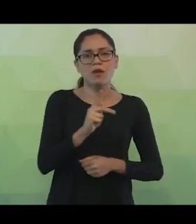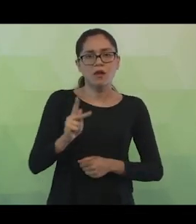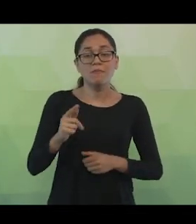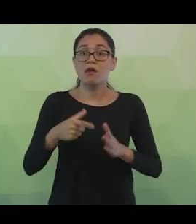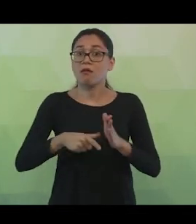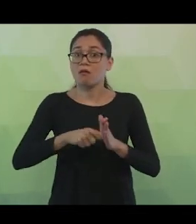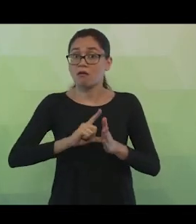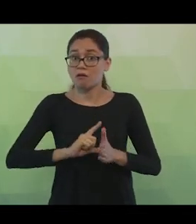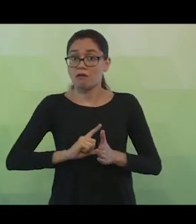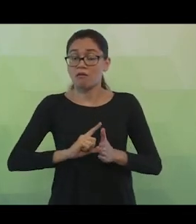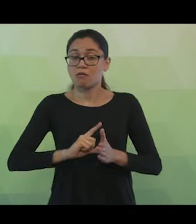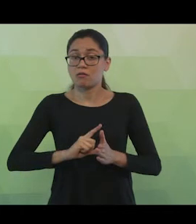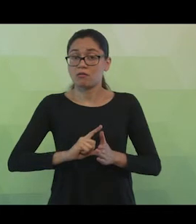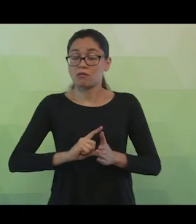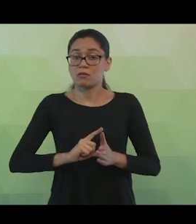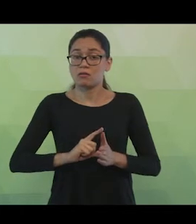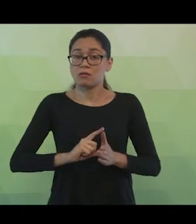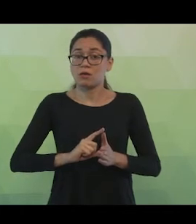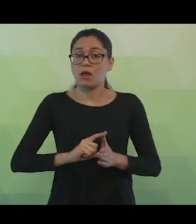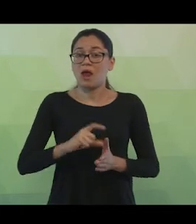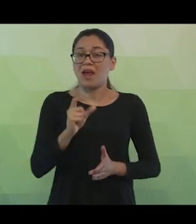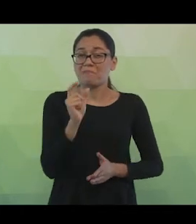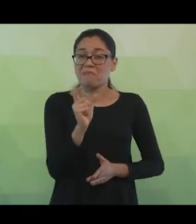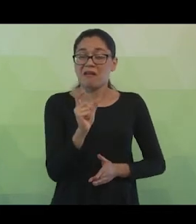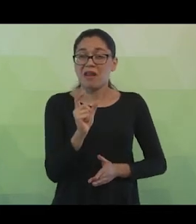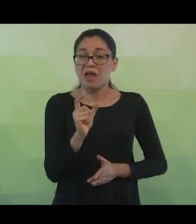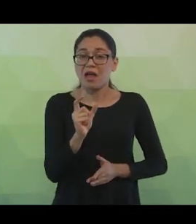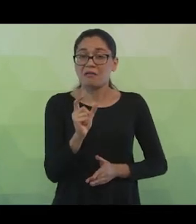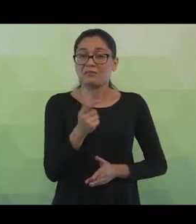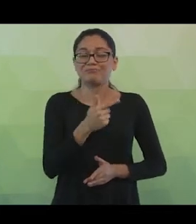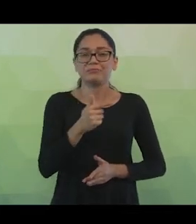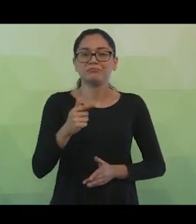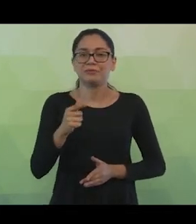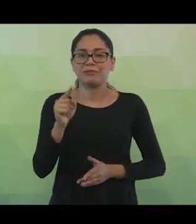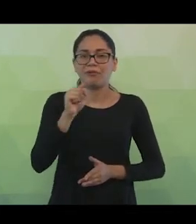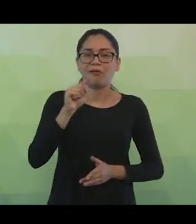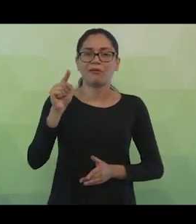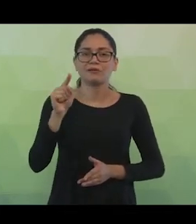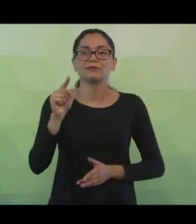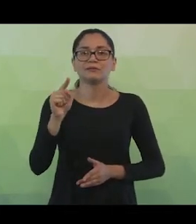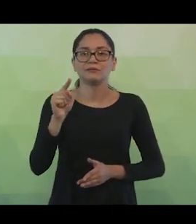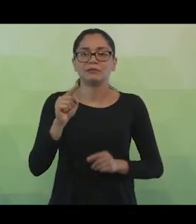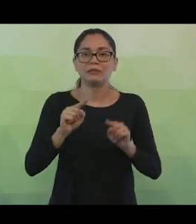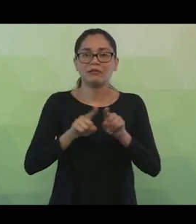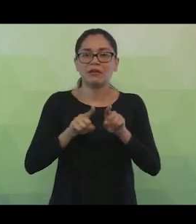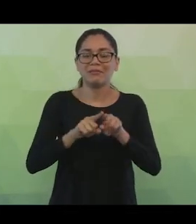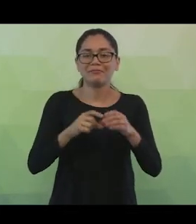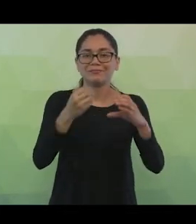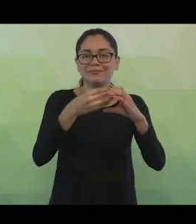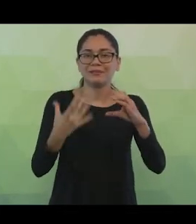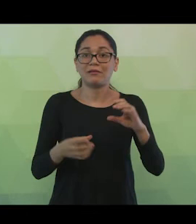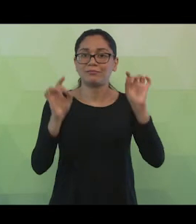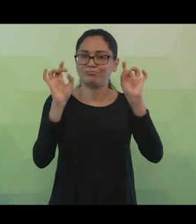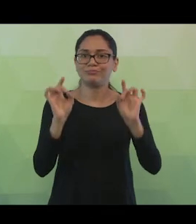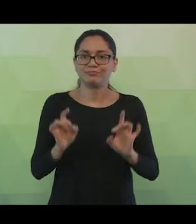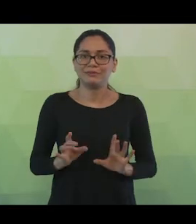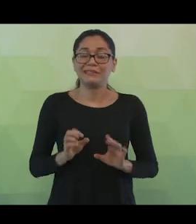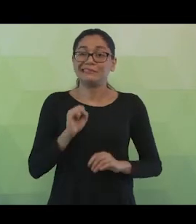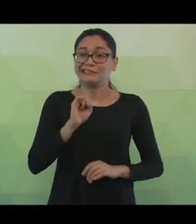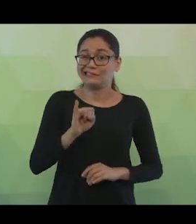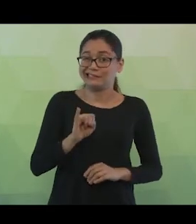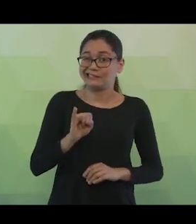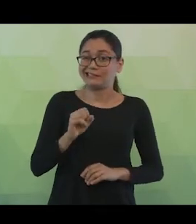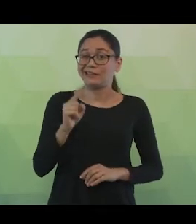palavras ficaram sem acentuação e sem caracteres especiais. Se a gente colocasse